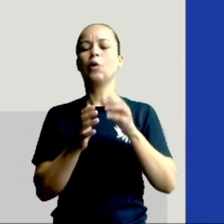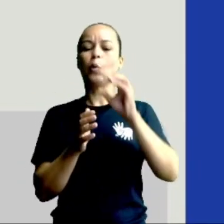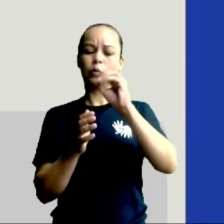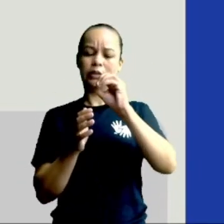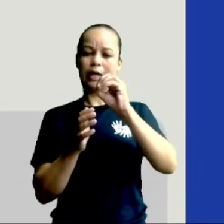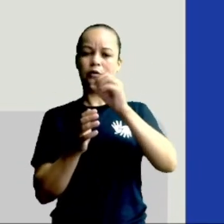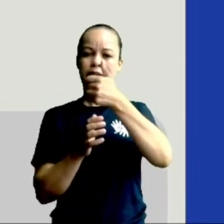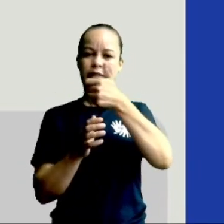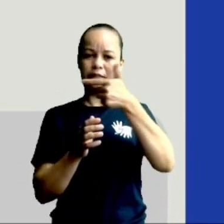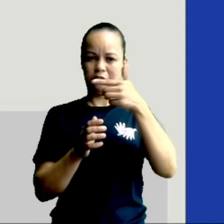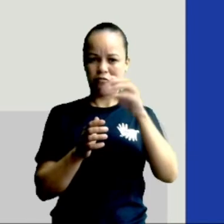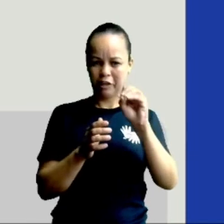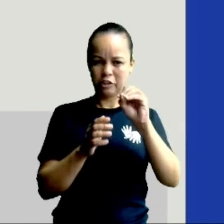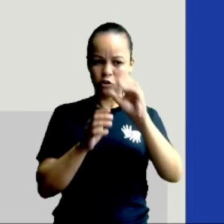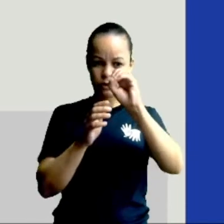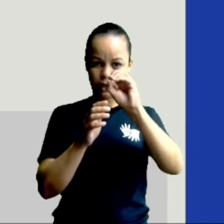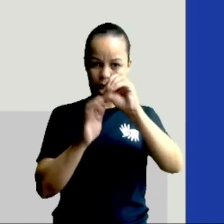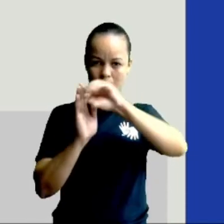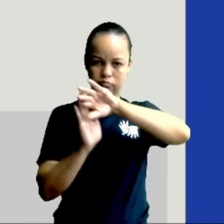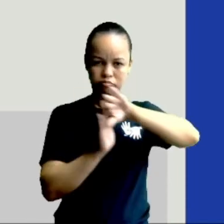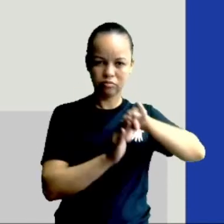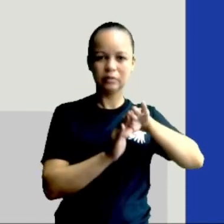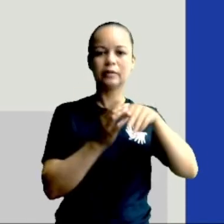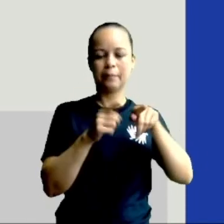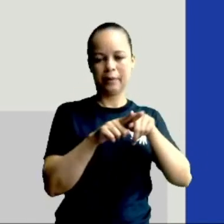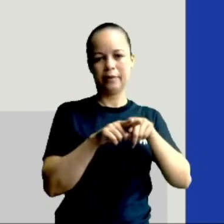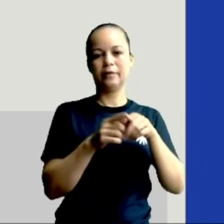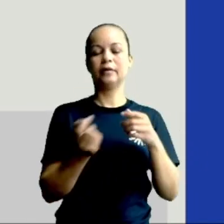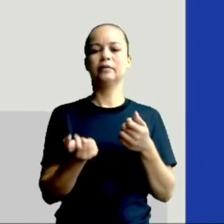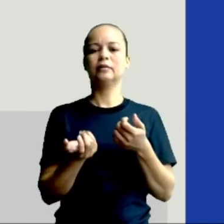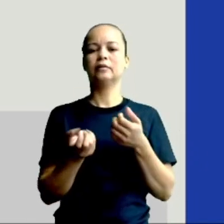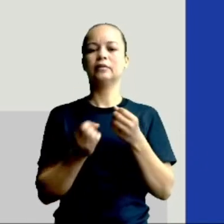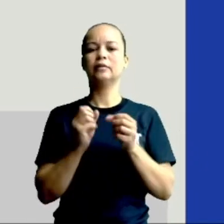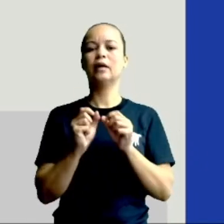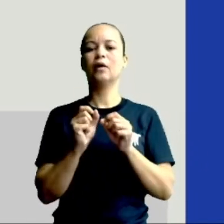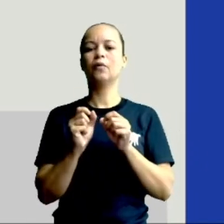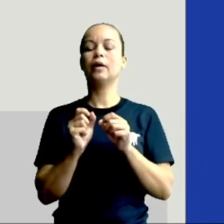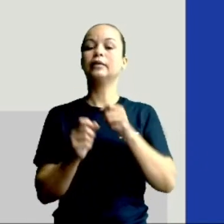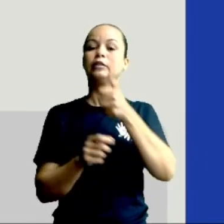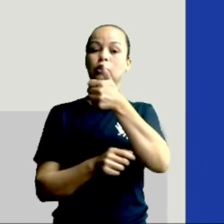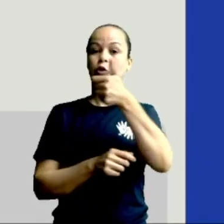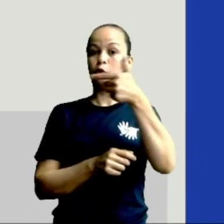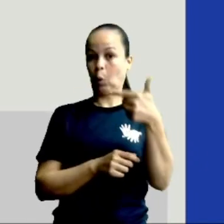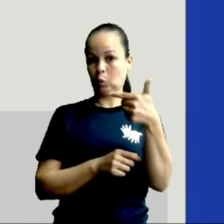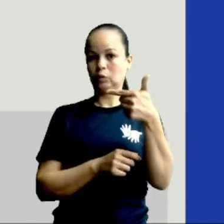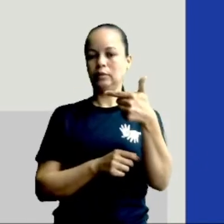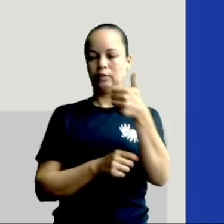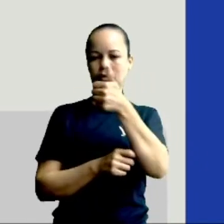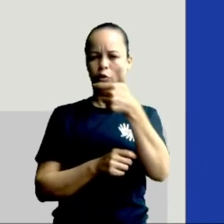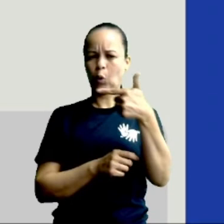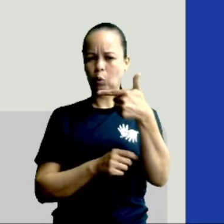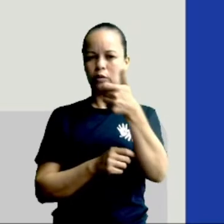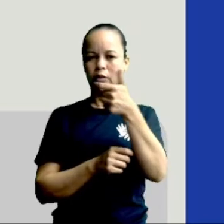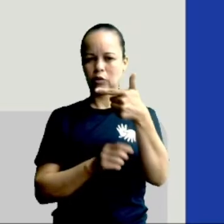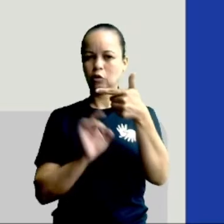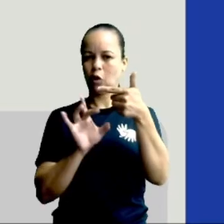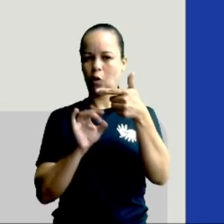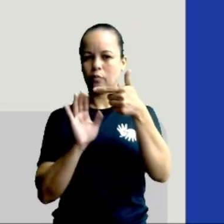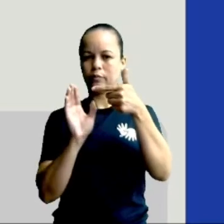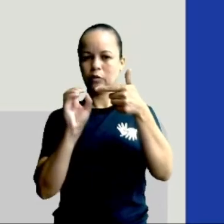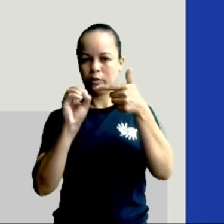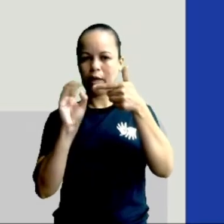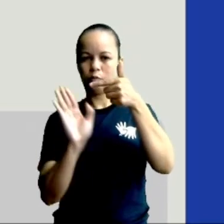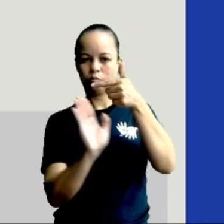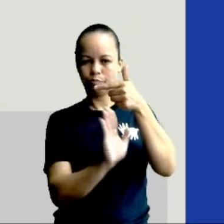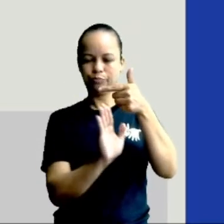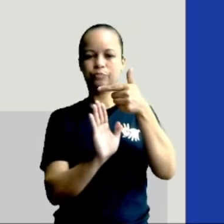tirar o 0 também que está? E aí a gente pode fazer o quê? 120 não, 12. Pega só o 12, esquece o 0